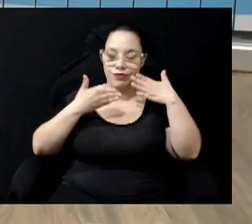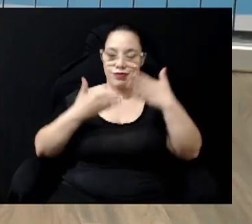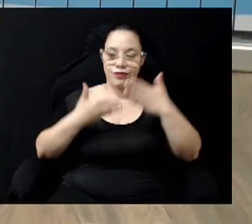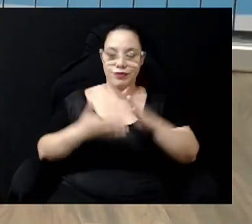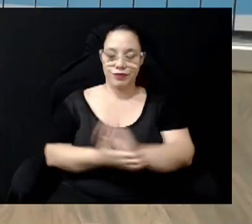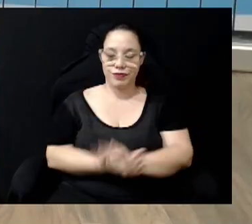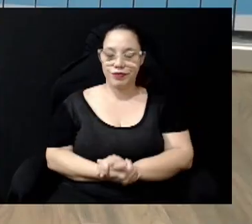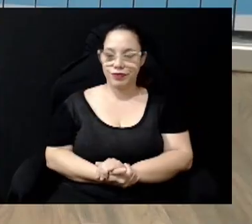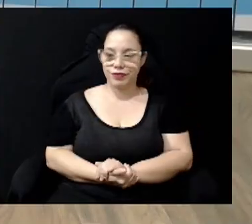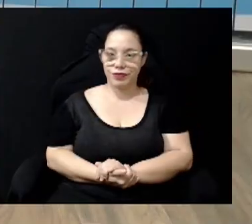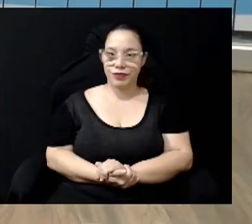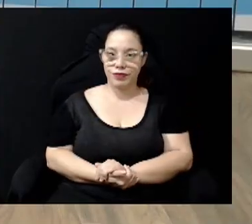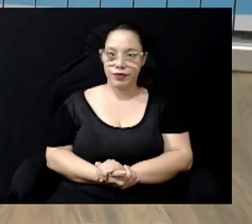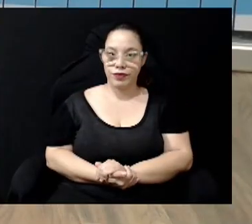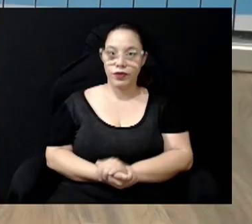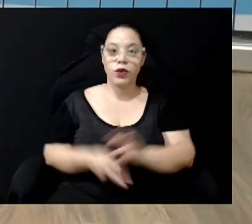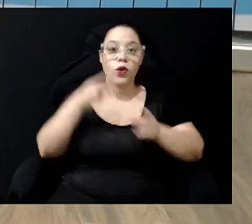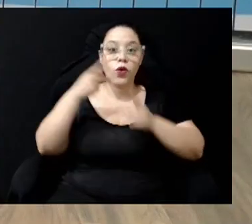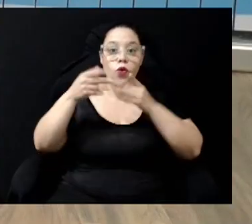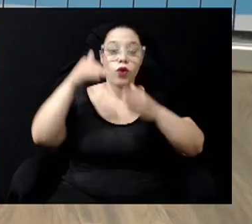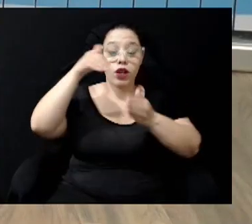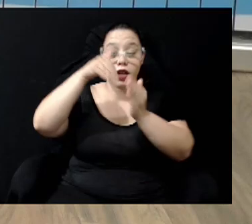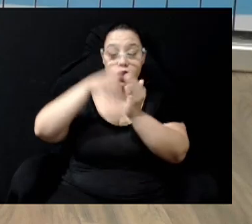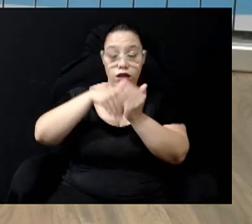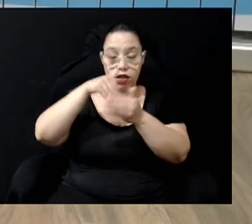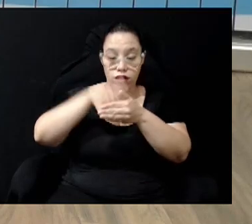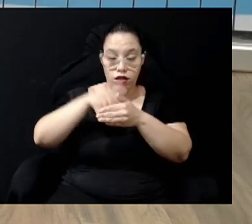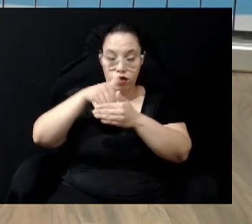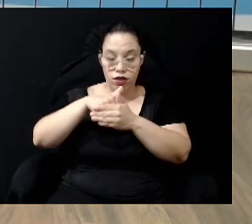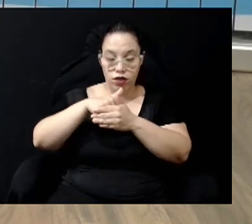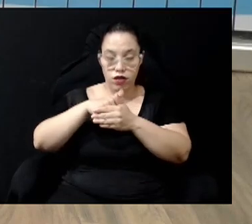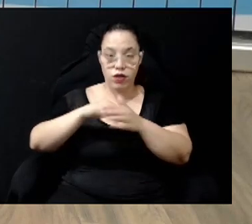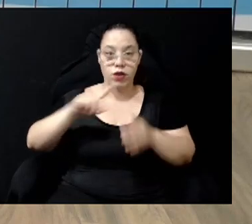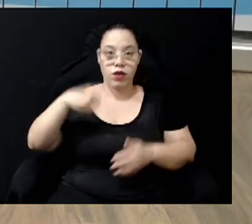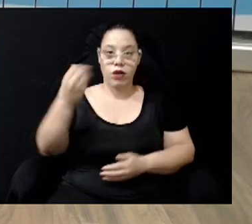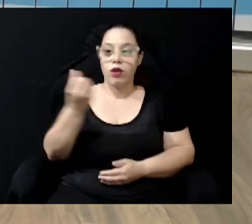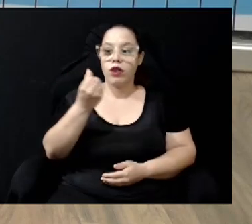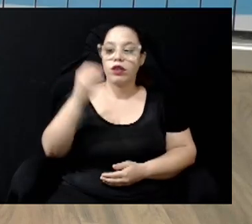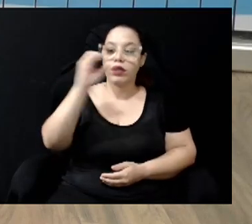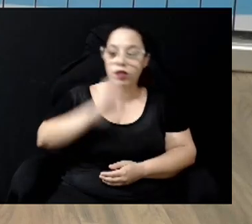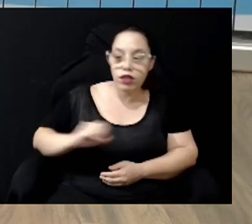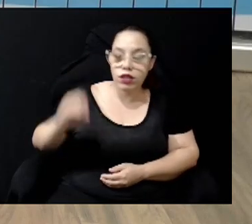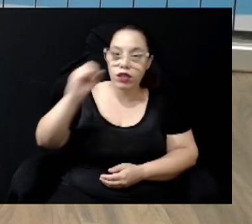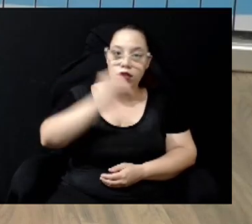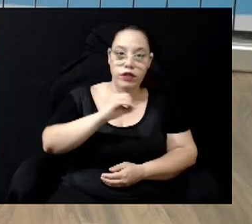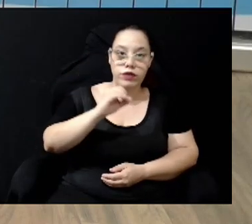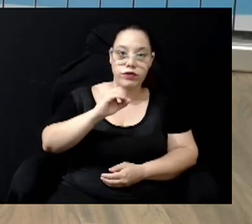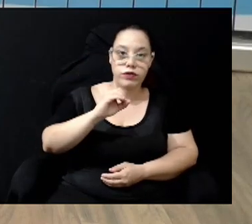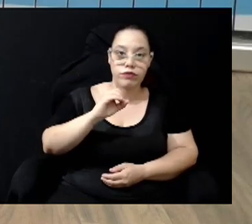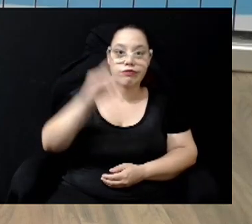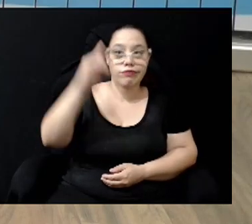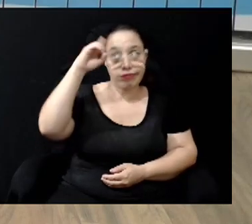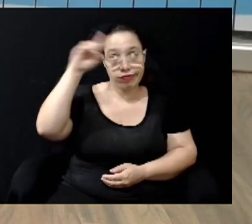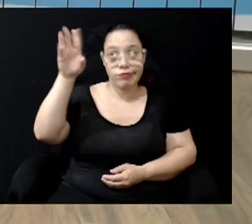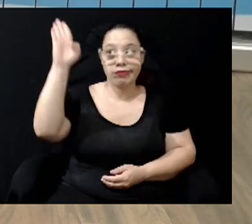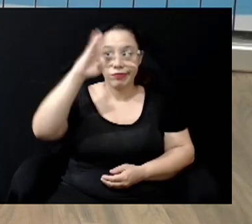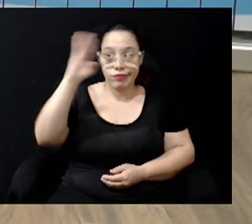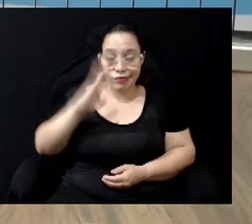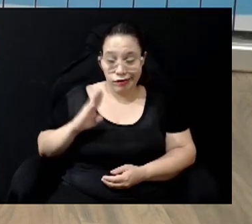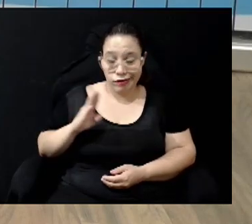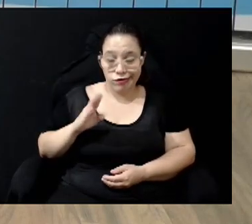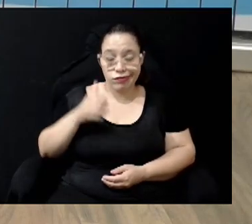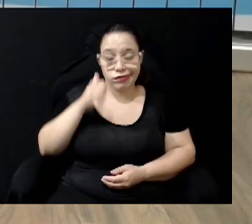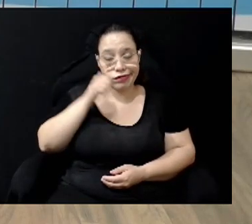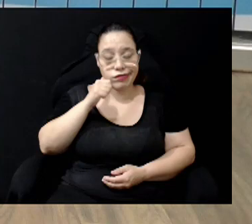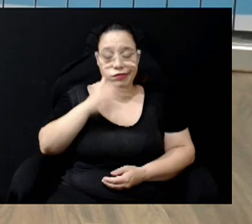de falar das eleições que vem por aí, próximo dia 6 de outubro. É dia em que os brasileiros e brasileiras vão às urnas para